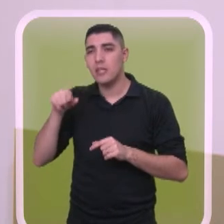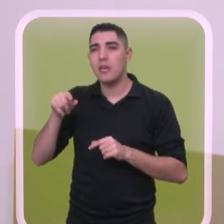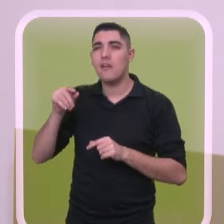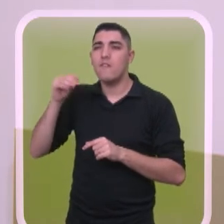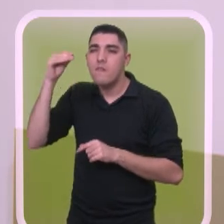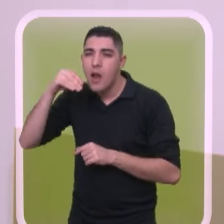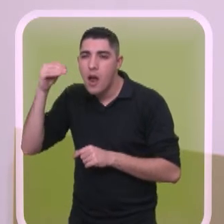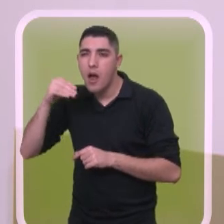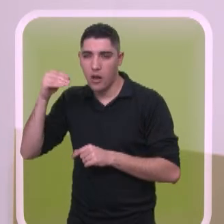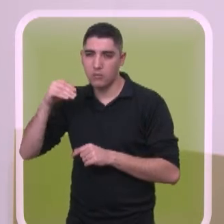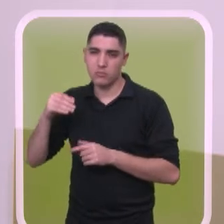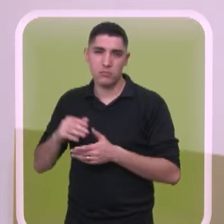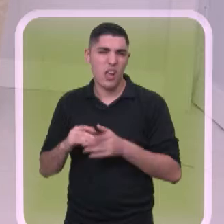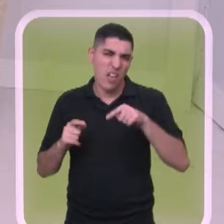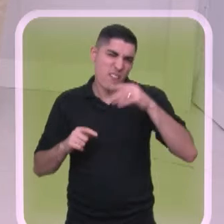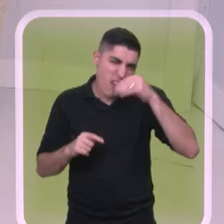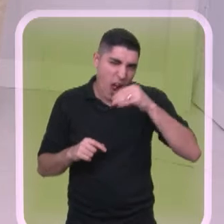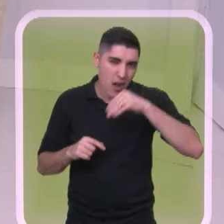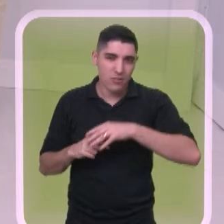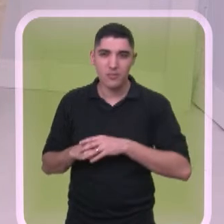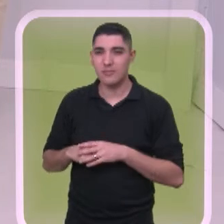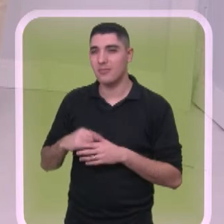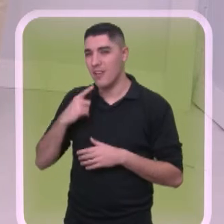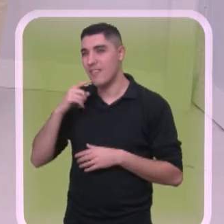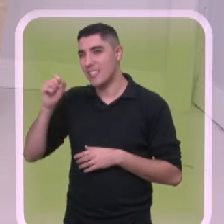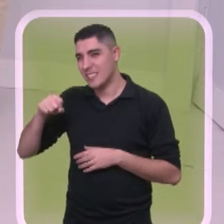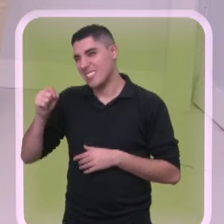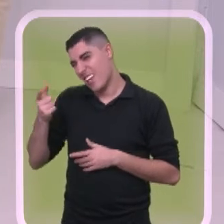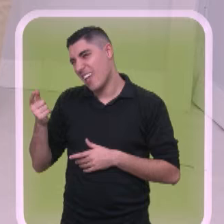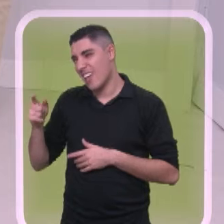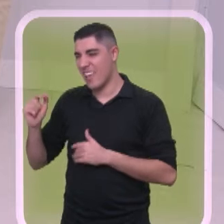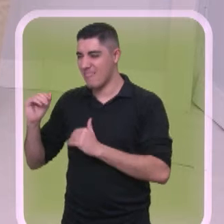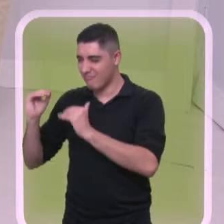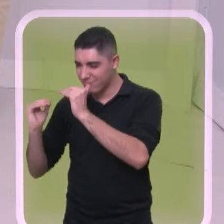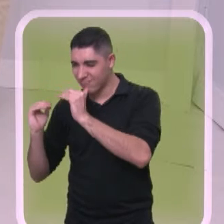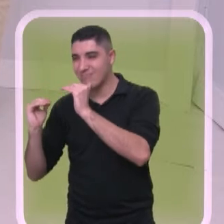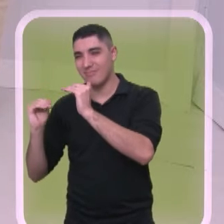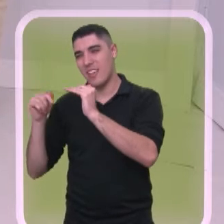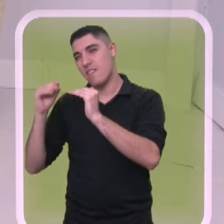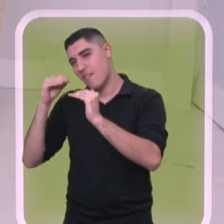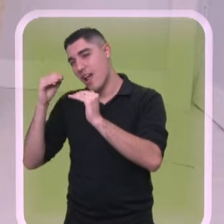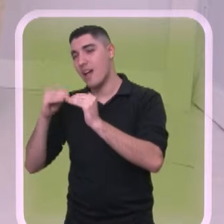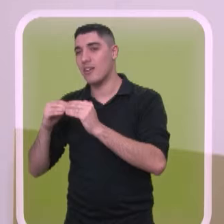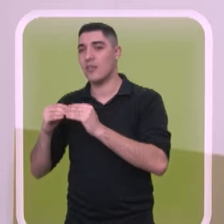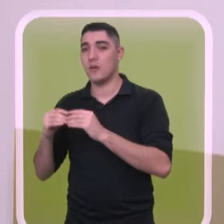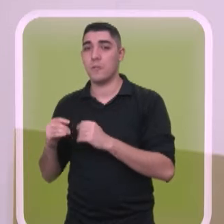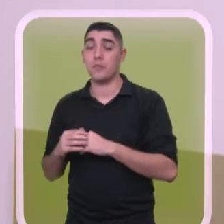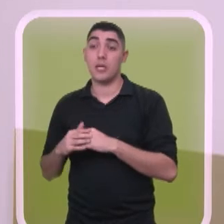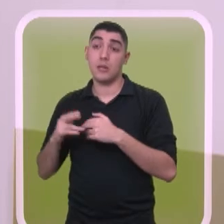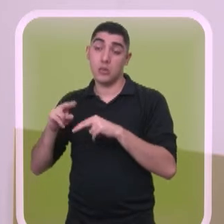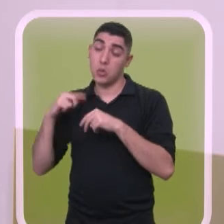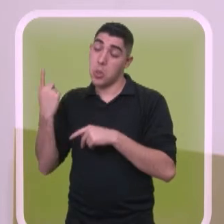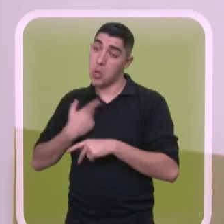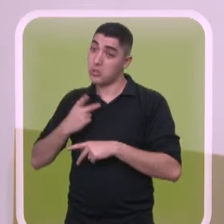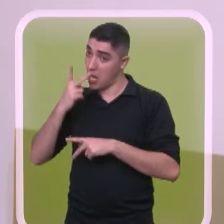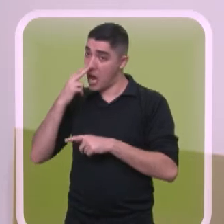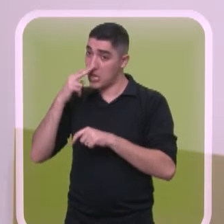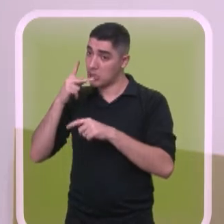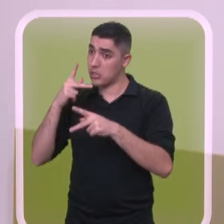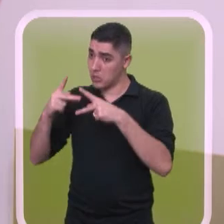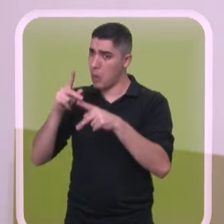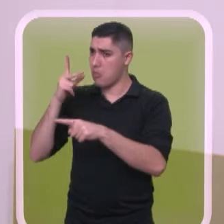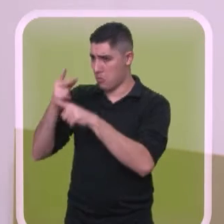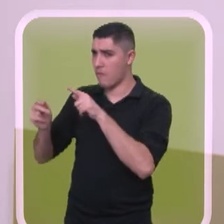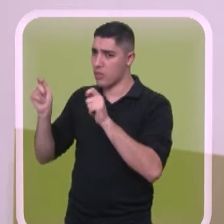pior do que o São José. Fraco. Pior do que o São José. Então a gente já está contando com essa vitória do São José,